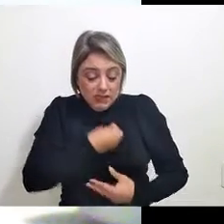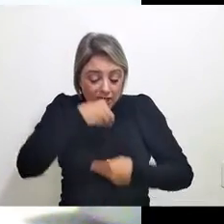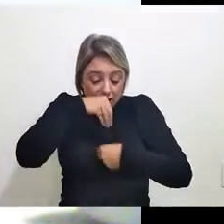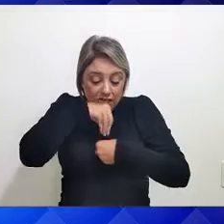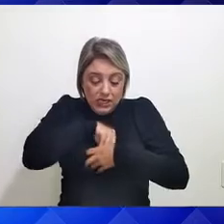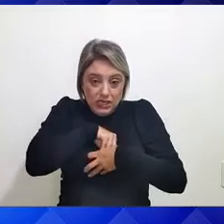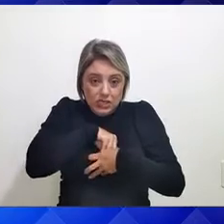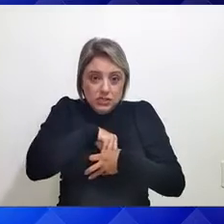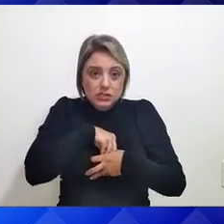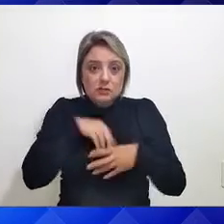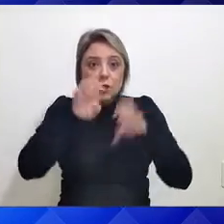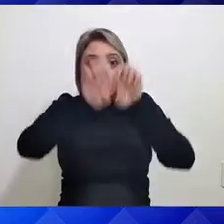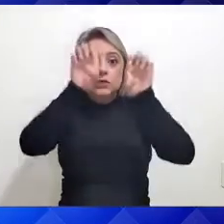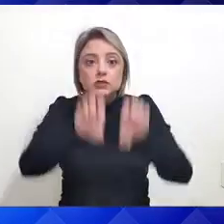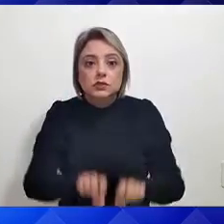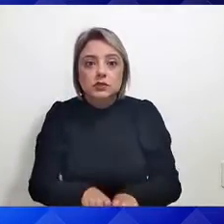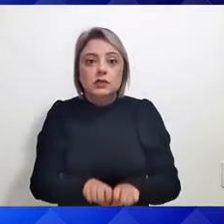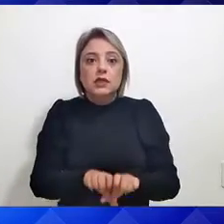juventude.